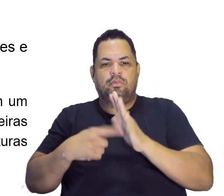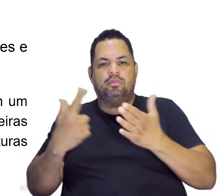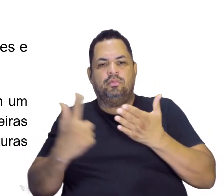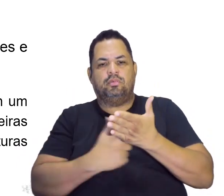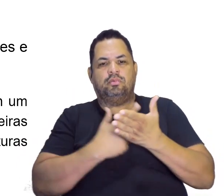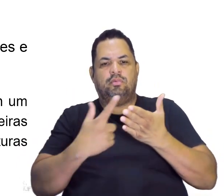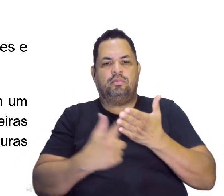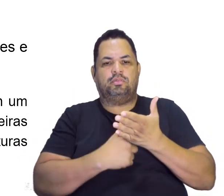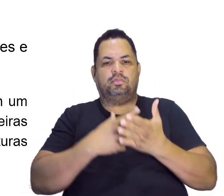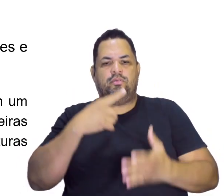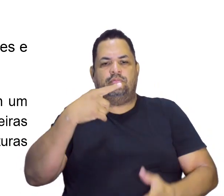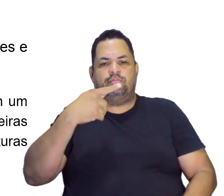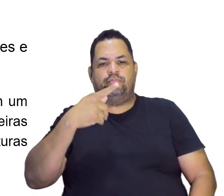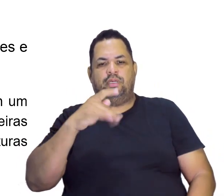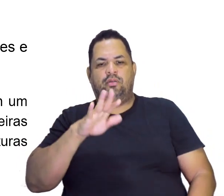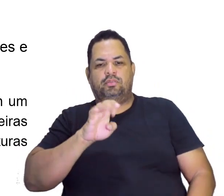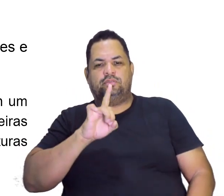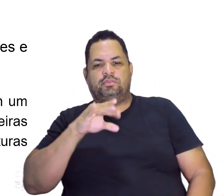Paulicéia